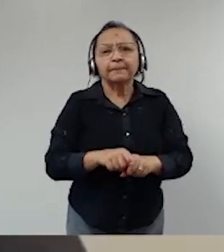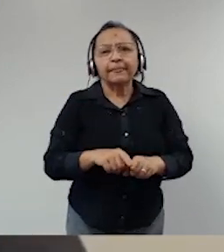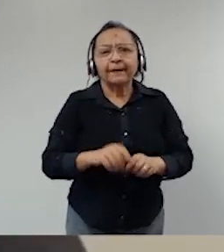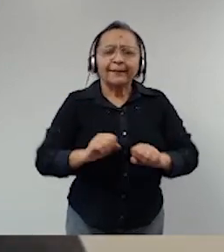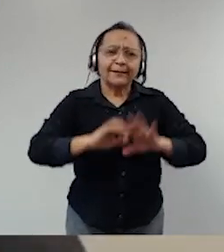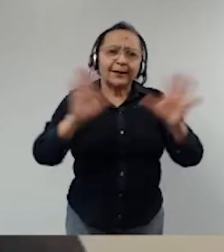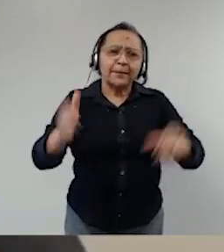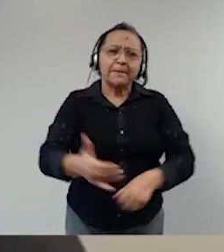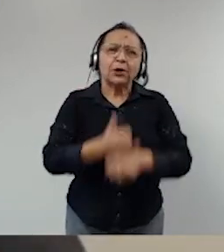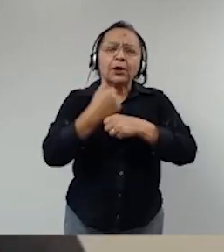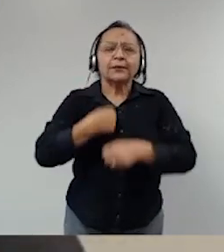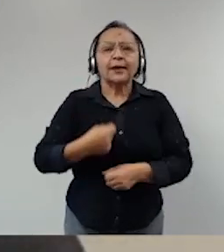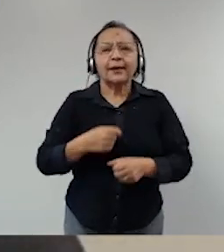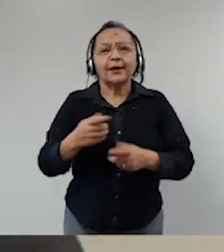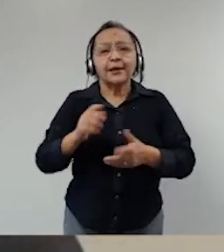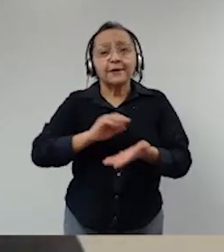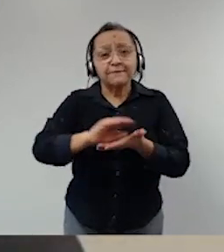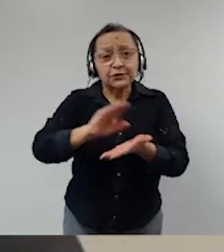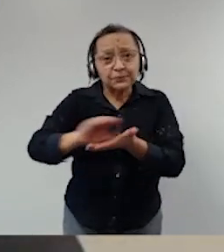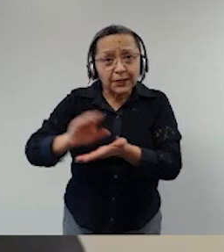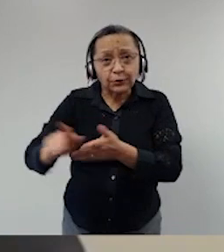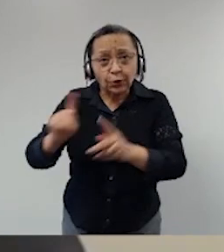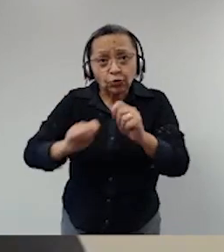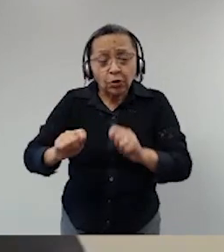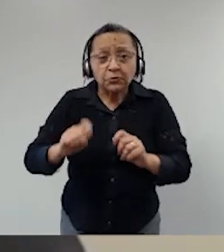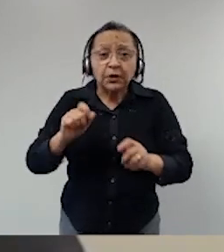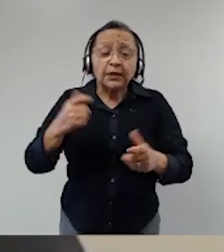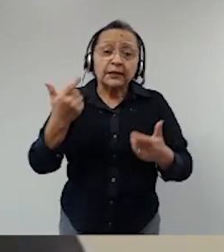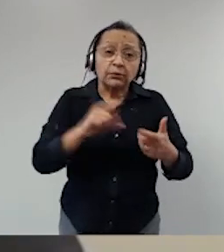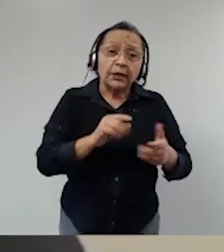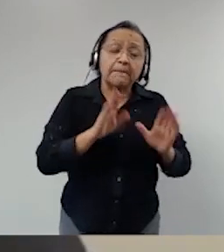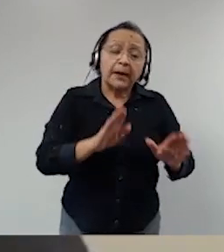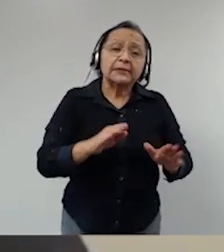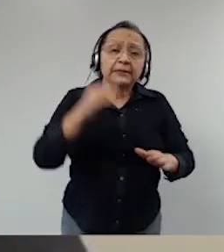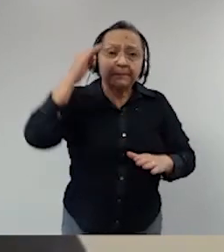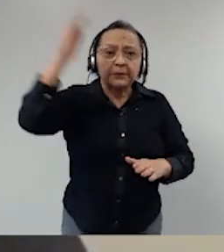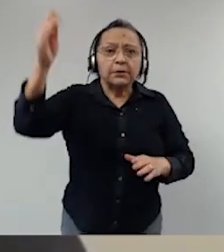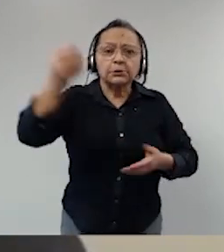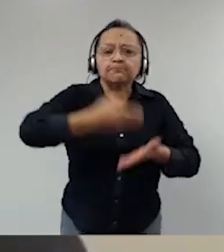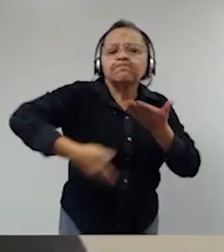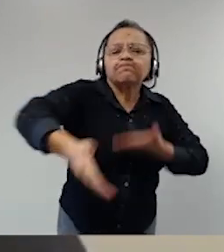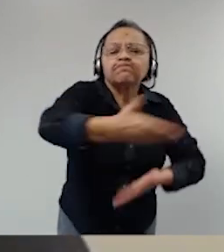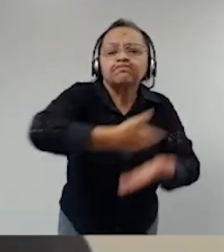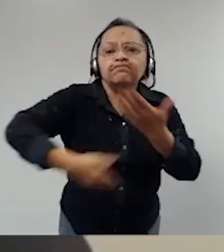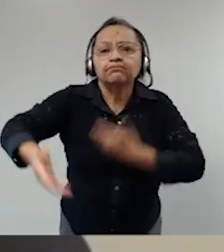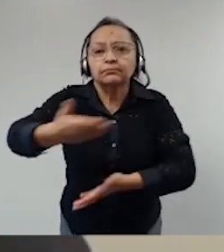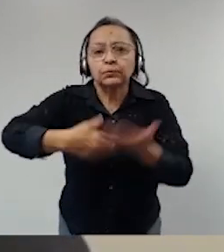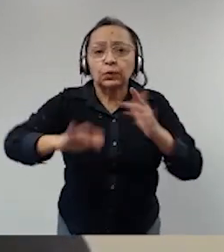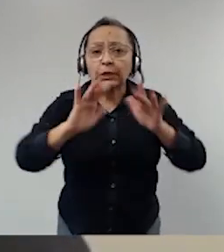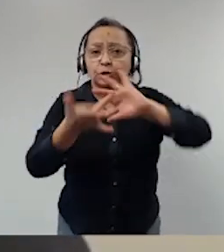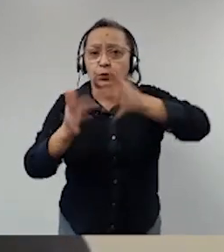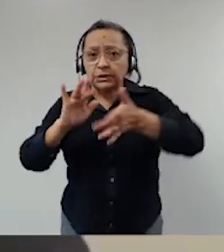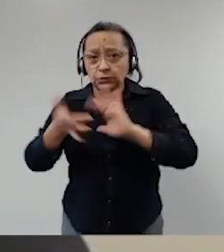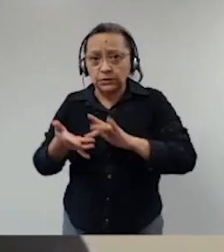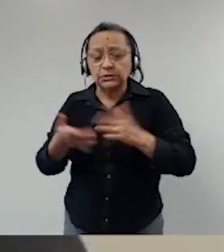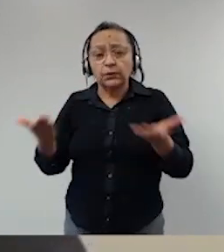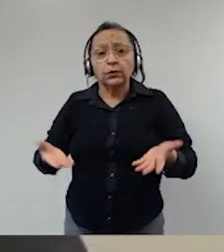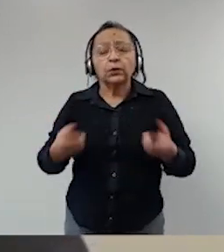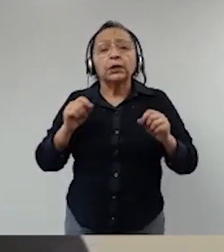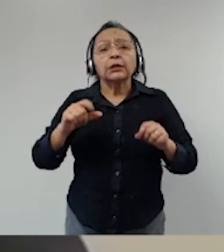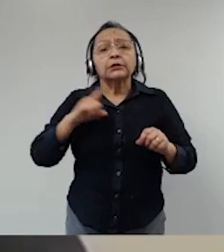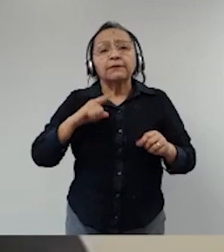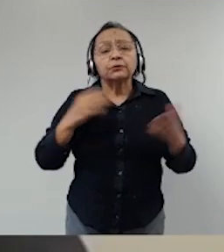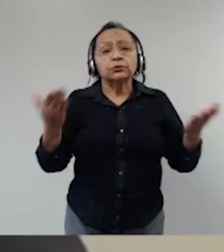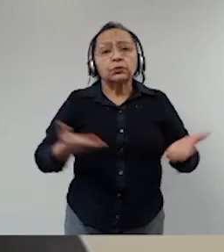que é melhor ter crescimento económico que não ter, mas precisam sobretudo de transações. E os números que saíram hoje das quebras no PIB, no Produto